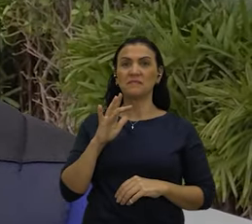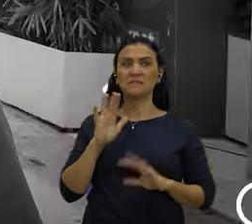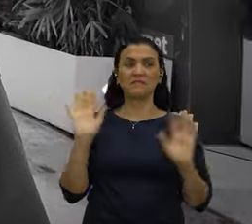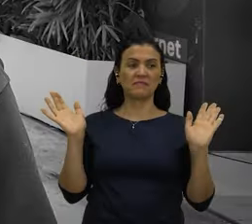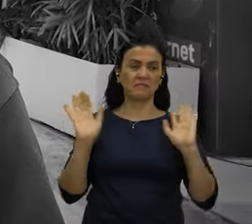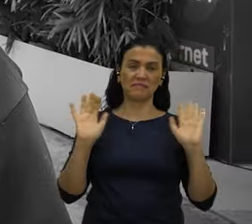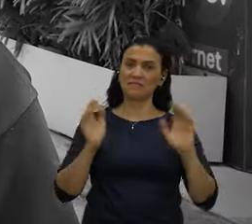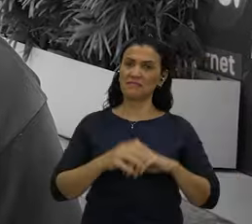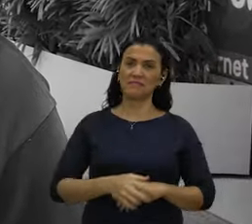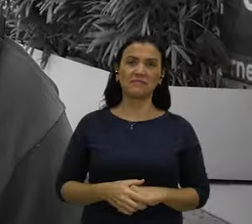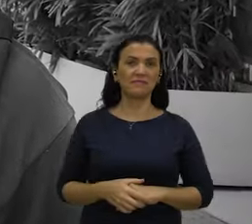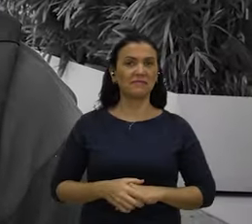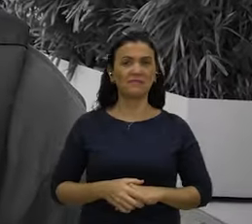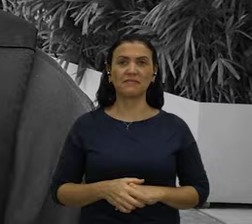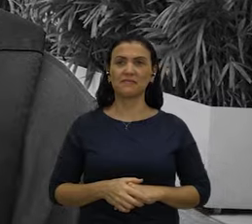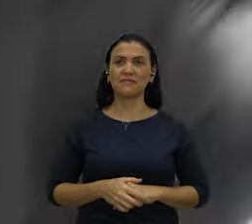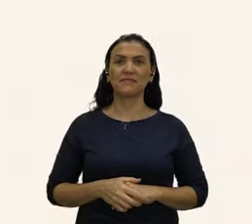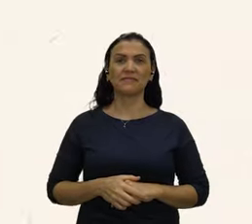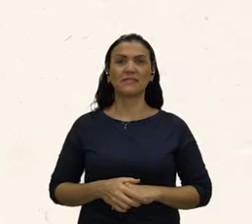Reguladoras?